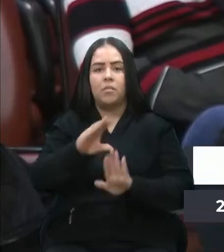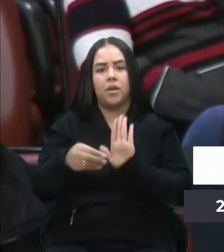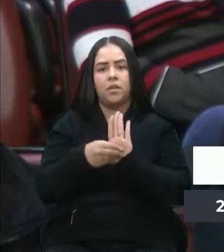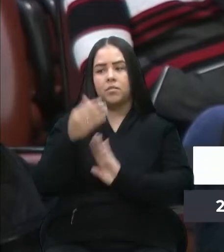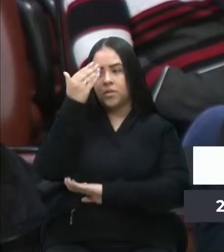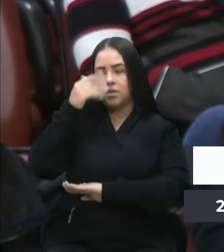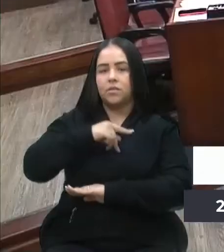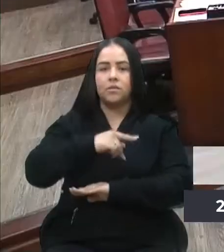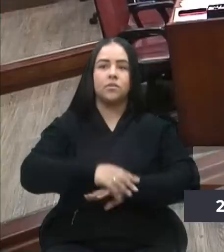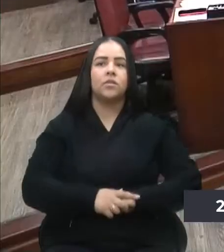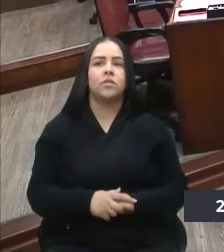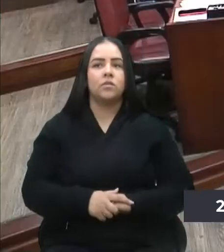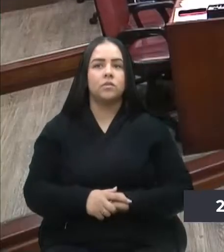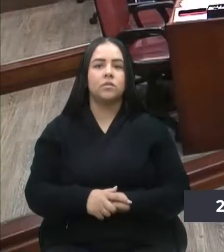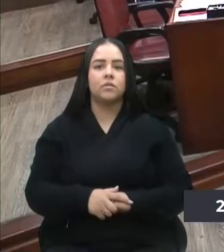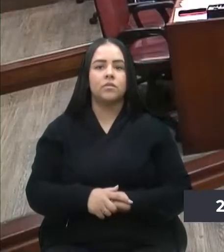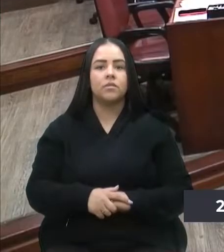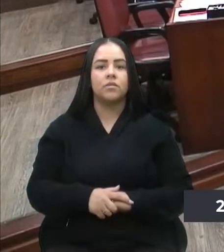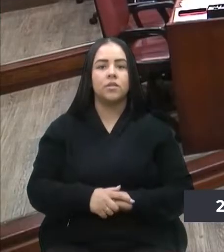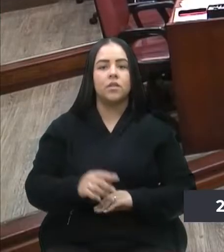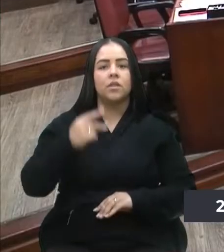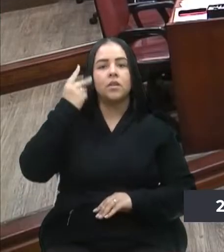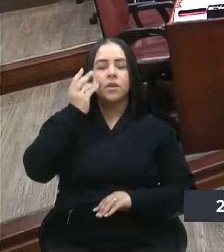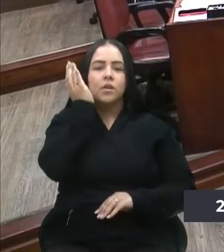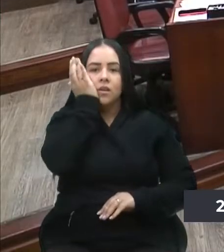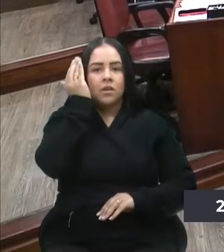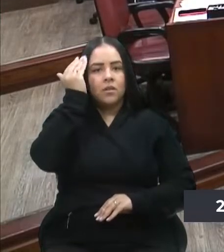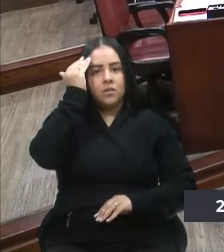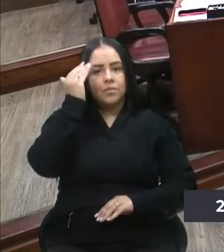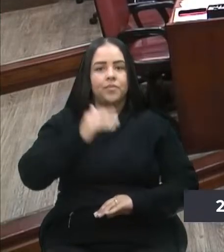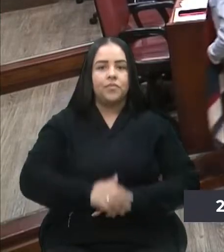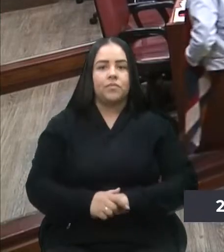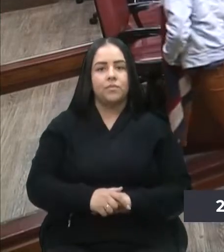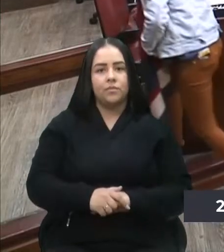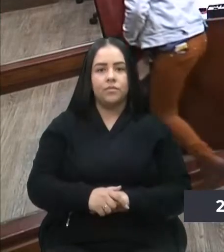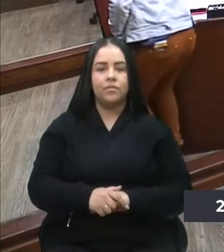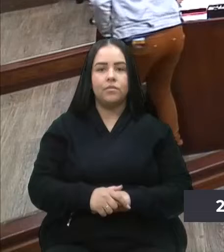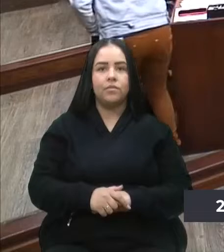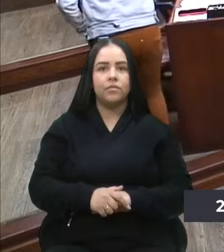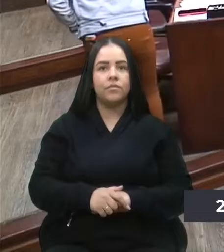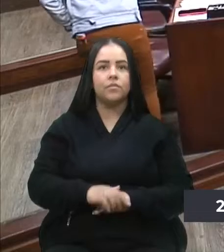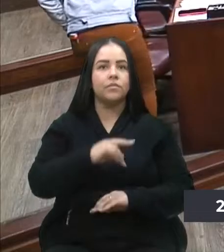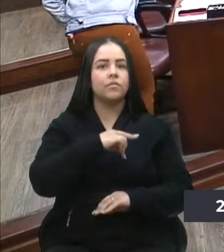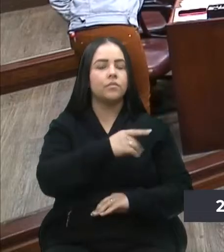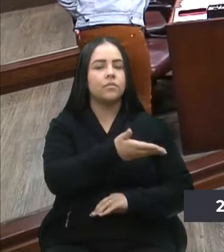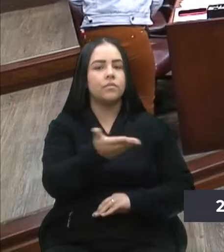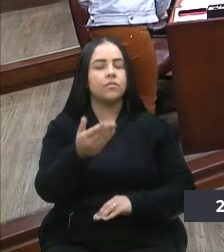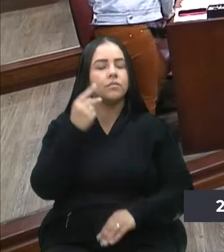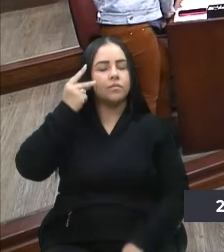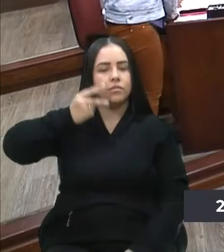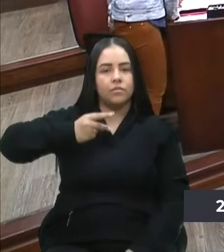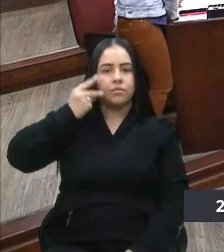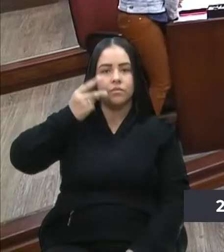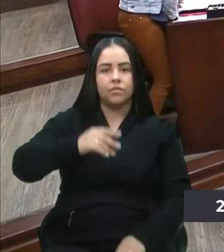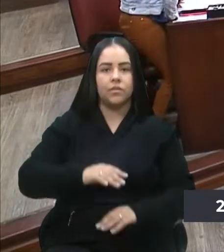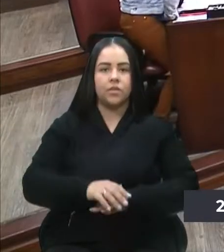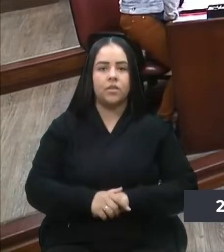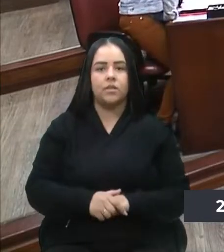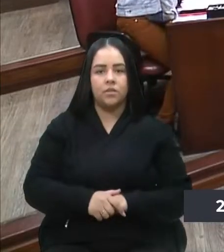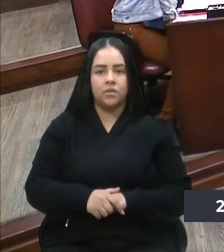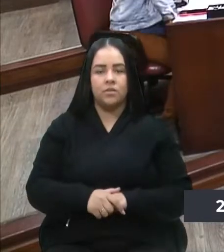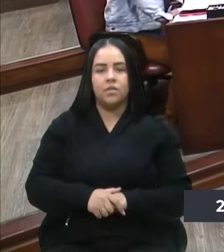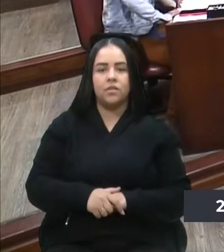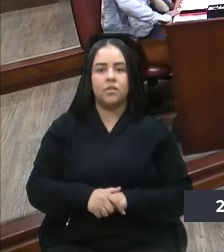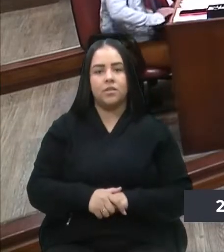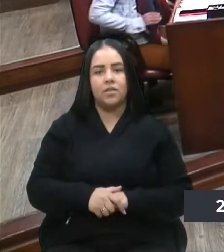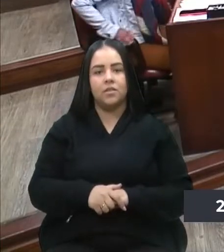Obrigada por declarar o voto, vereador Felipe. Senhora presidente, senhores vereadores, essa